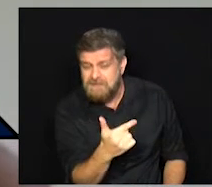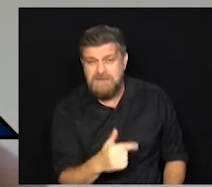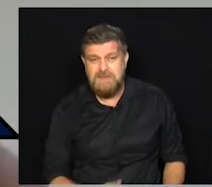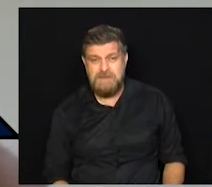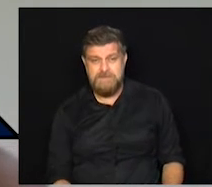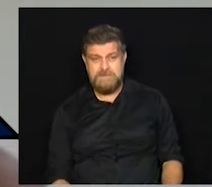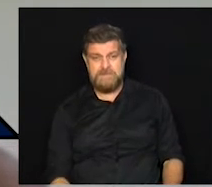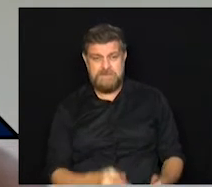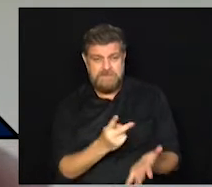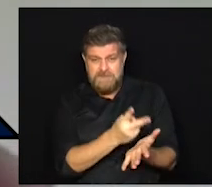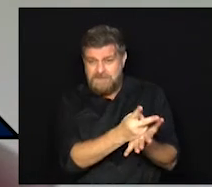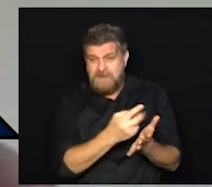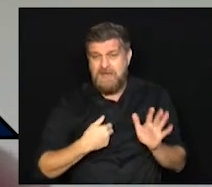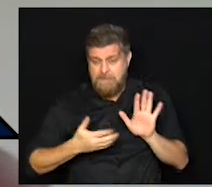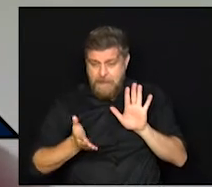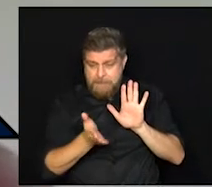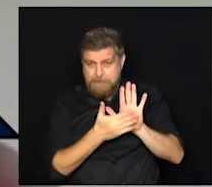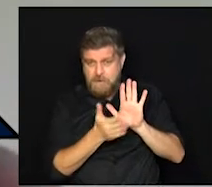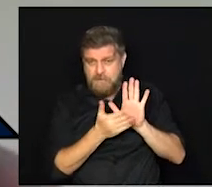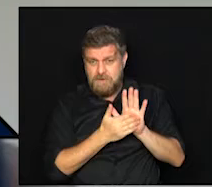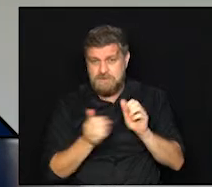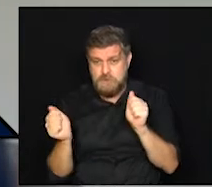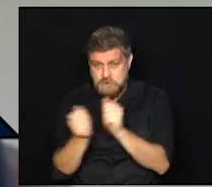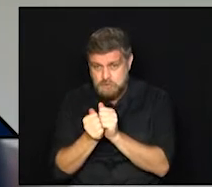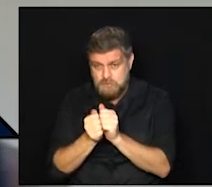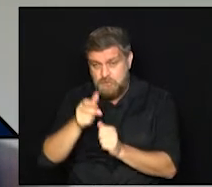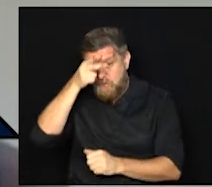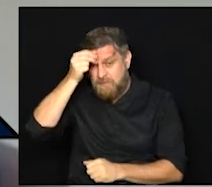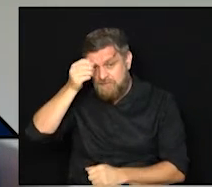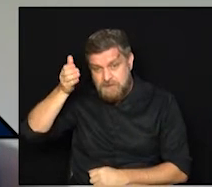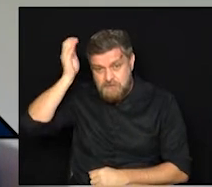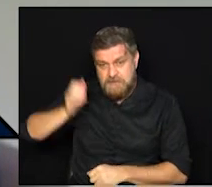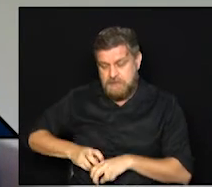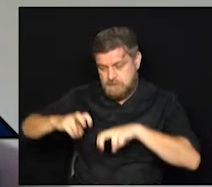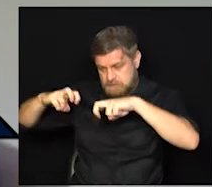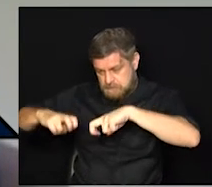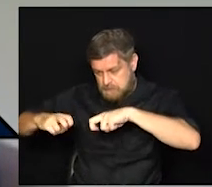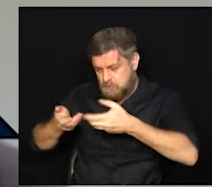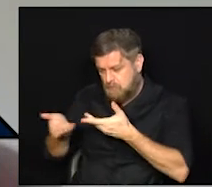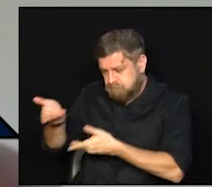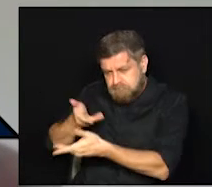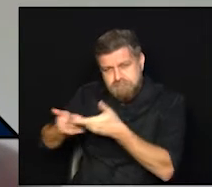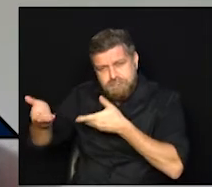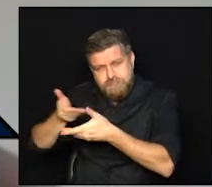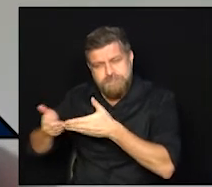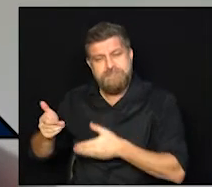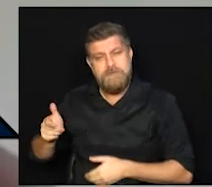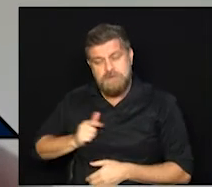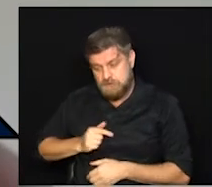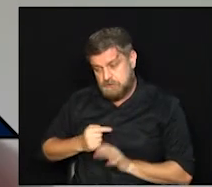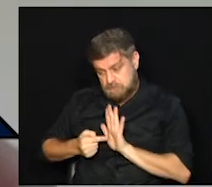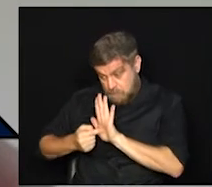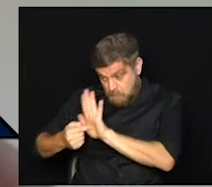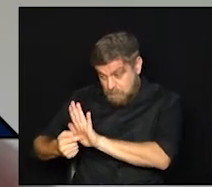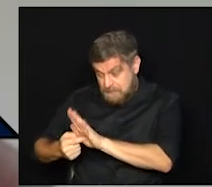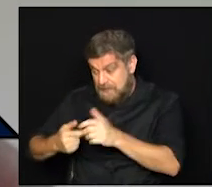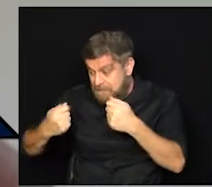uma proposta que eu já até sentei com o Dário, está no plano de governo dele, nós já conversamos isso e já